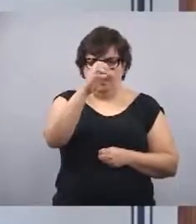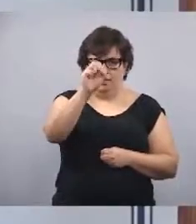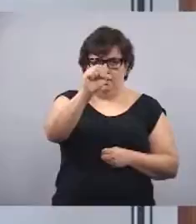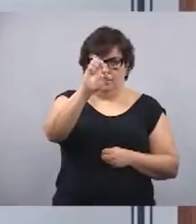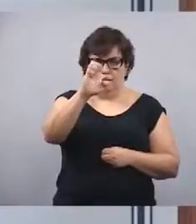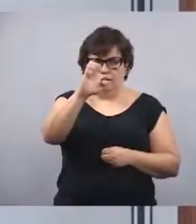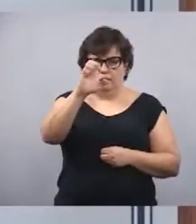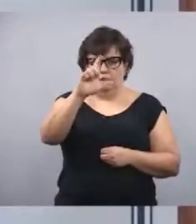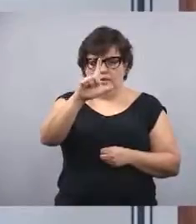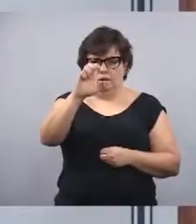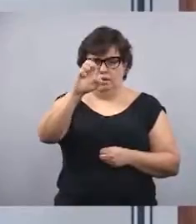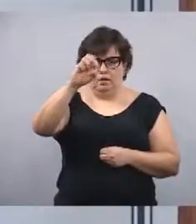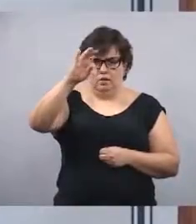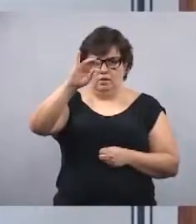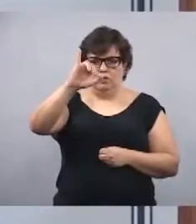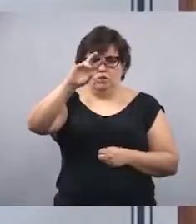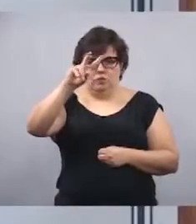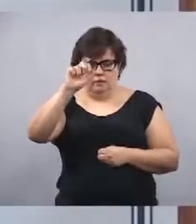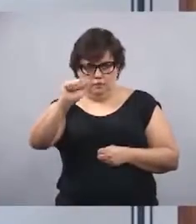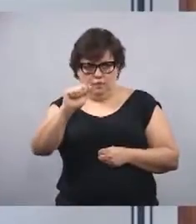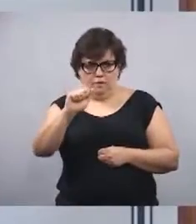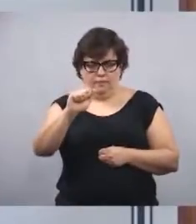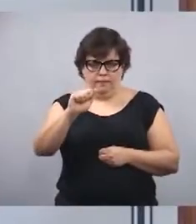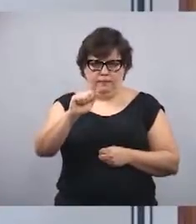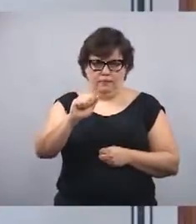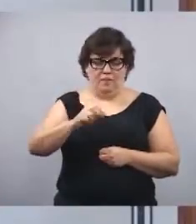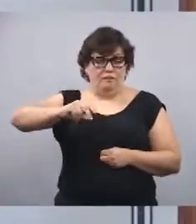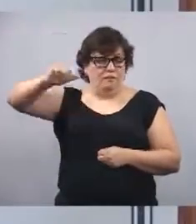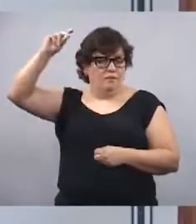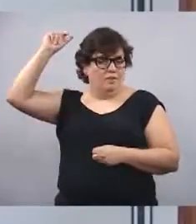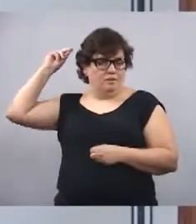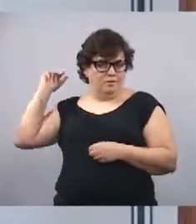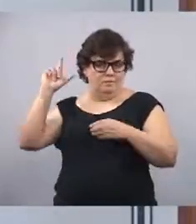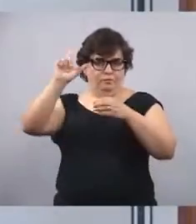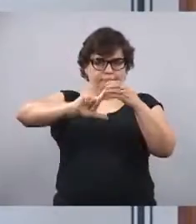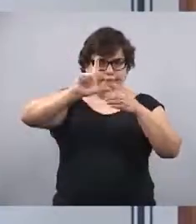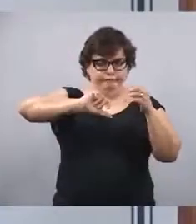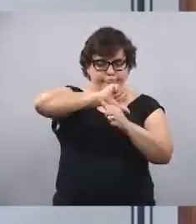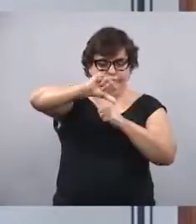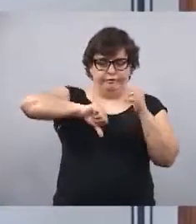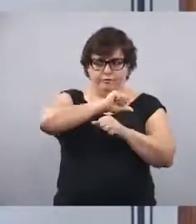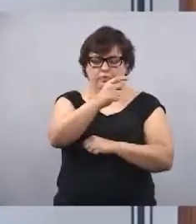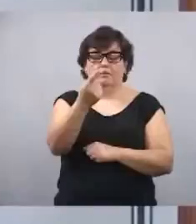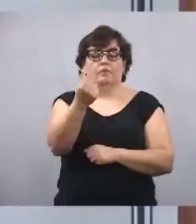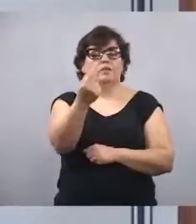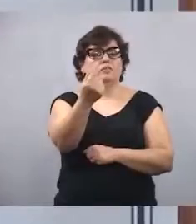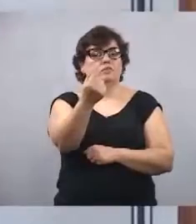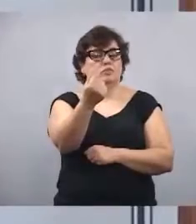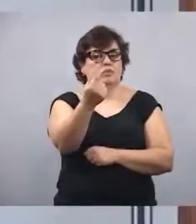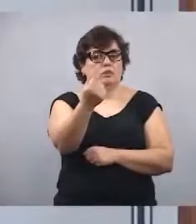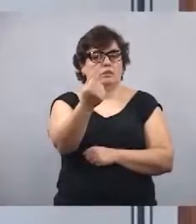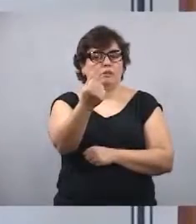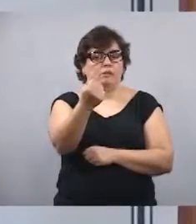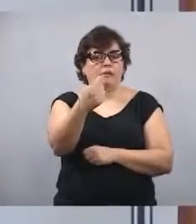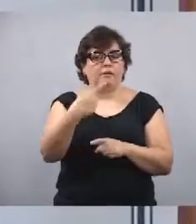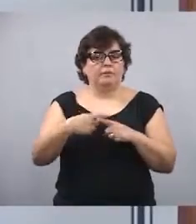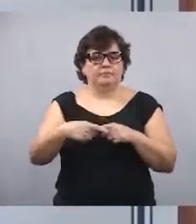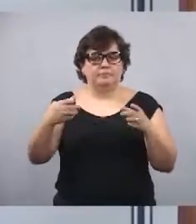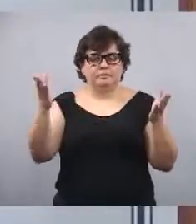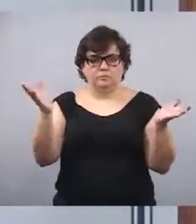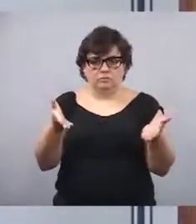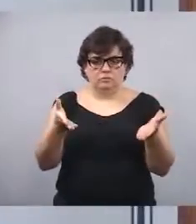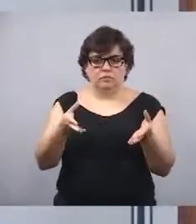lixo faz tempo. Lixo é renda, é emprego, é trabalho. Óbvio que nós não estamos falando apenas do lixo